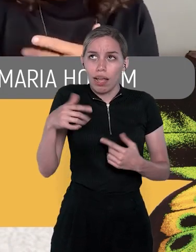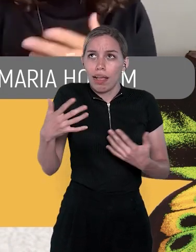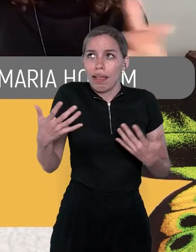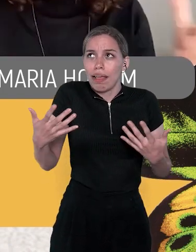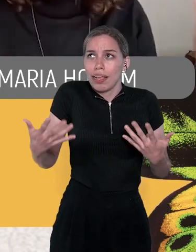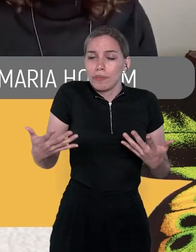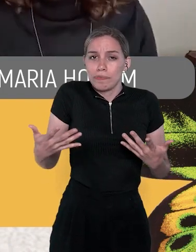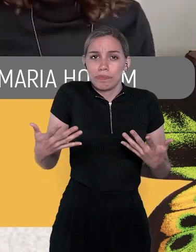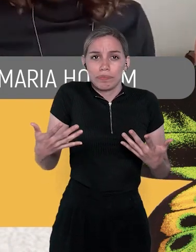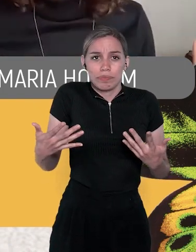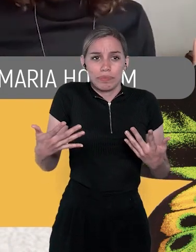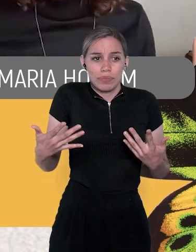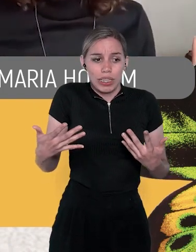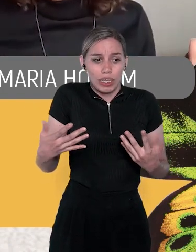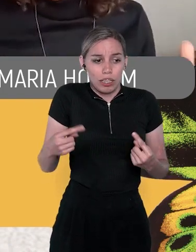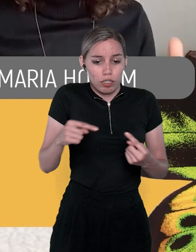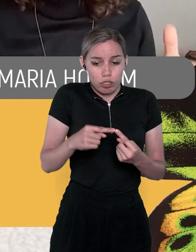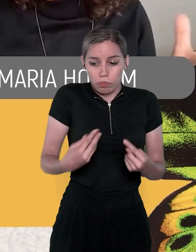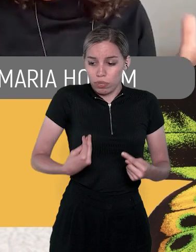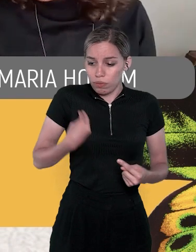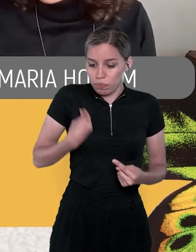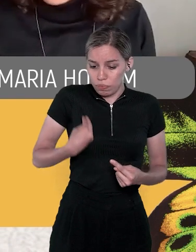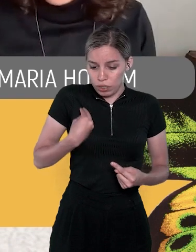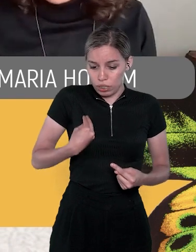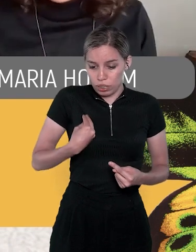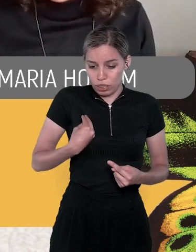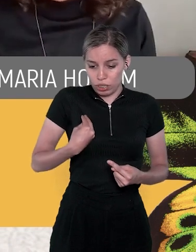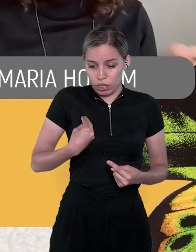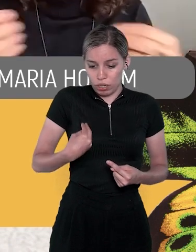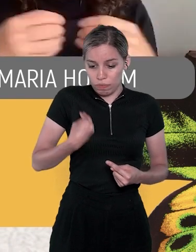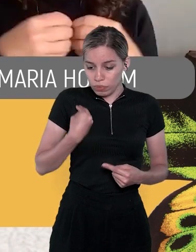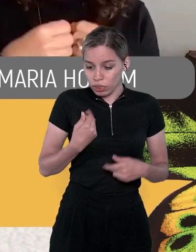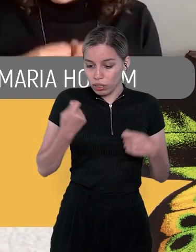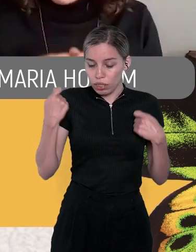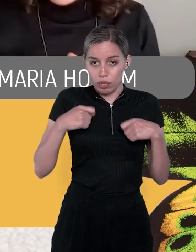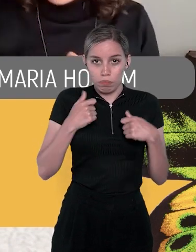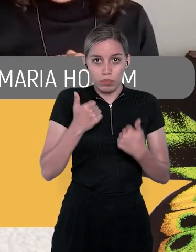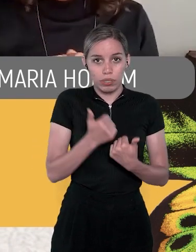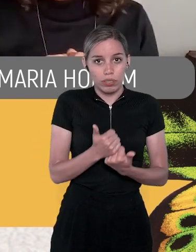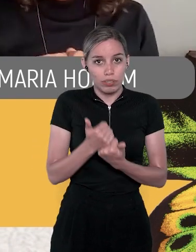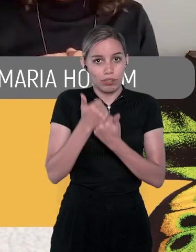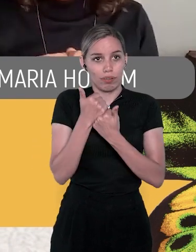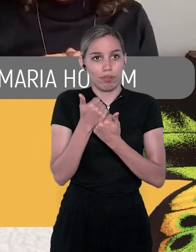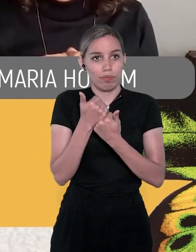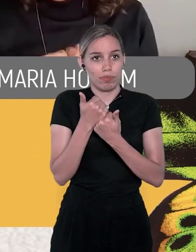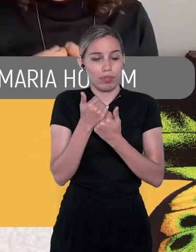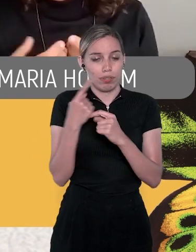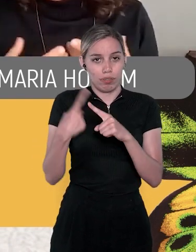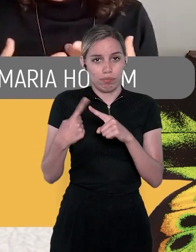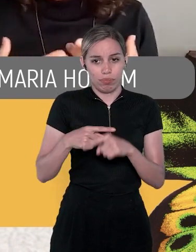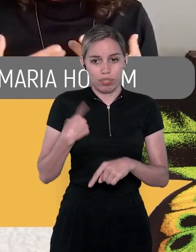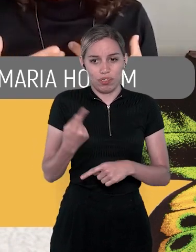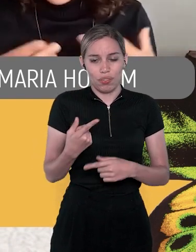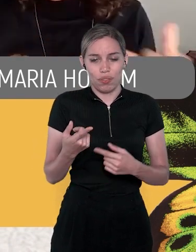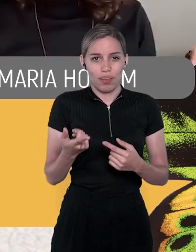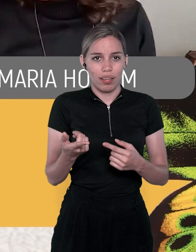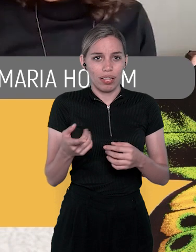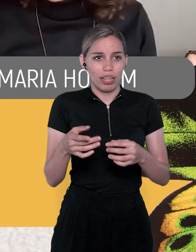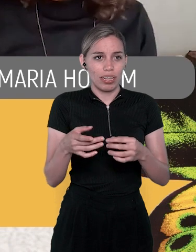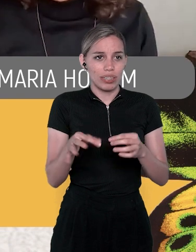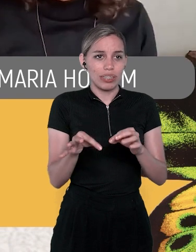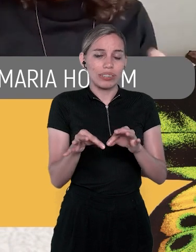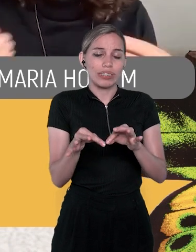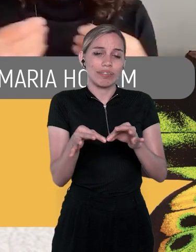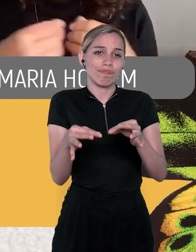é o ethos da vida. Para ela existir, ela tem que se apoiar. Somos